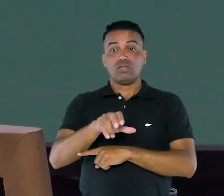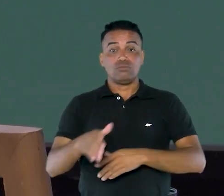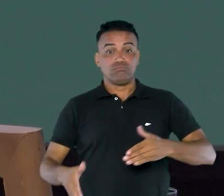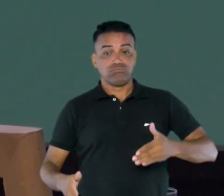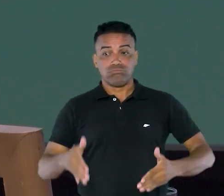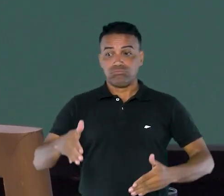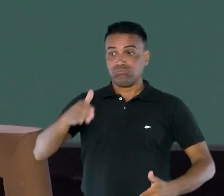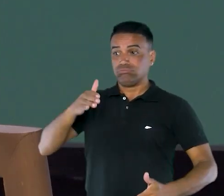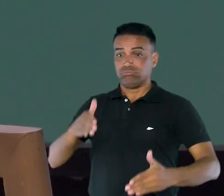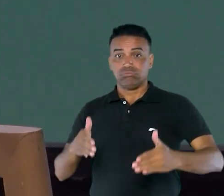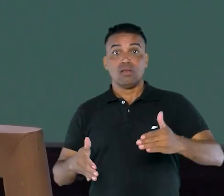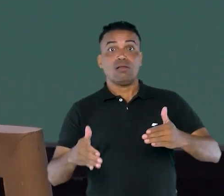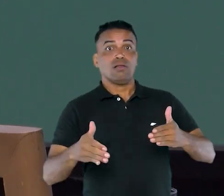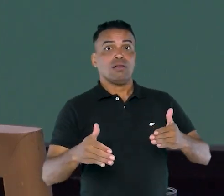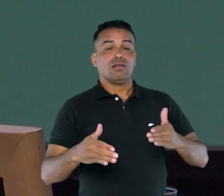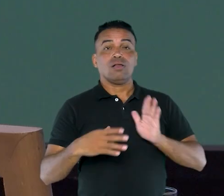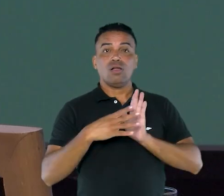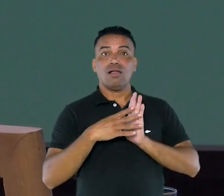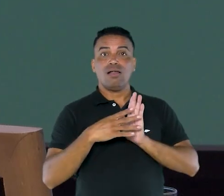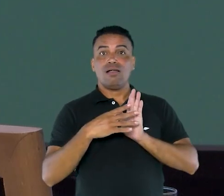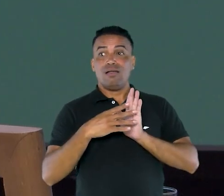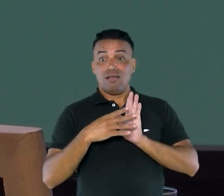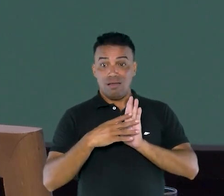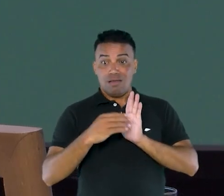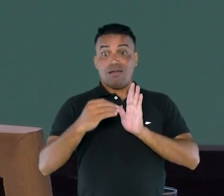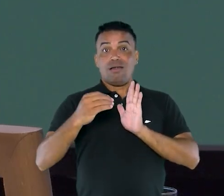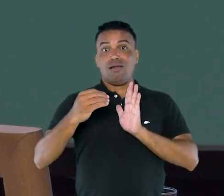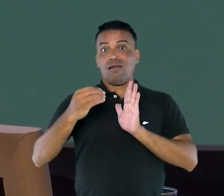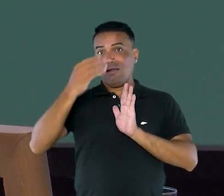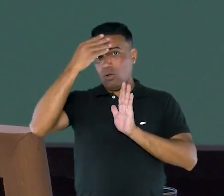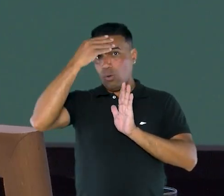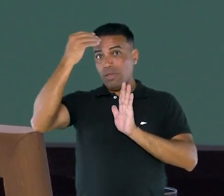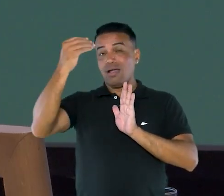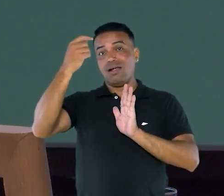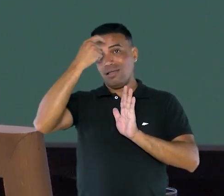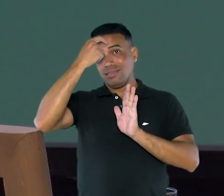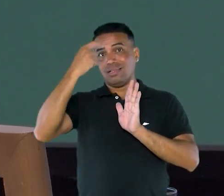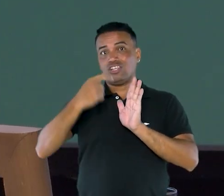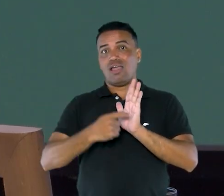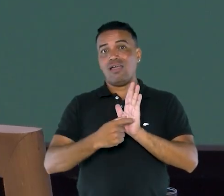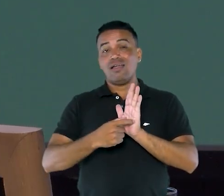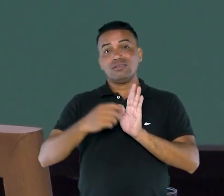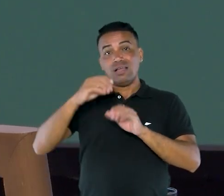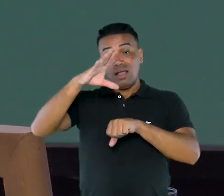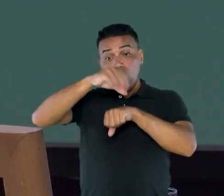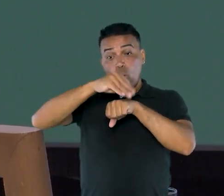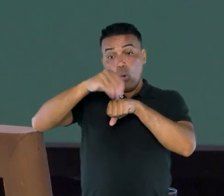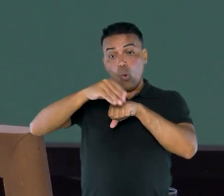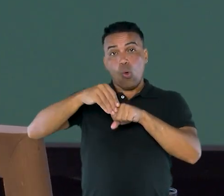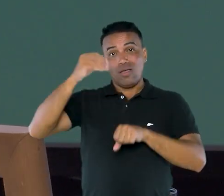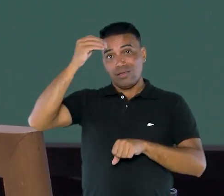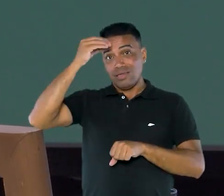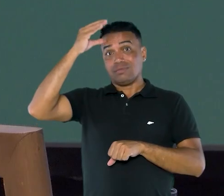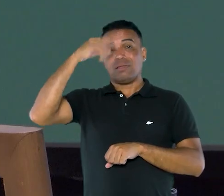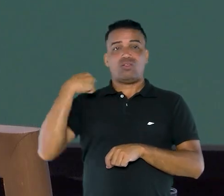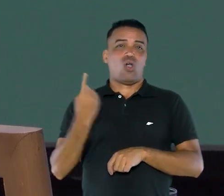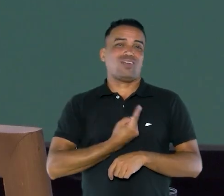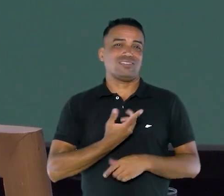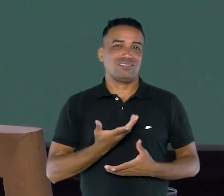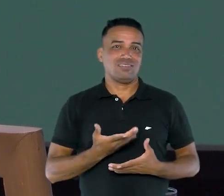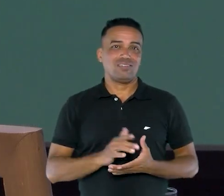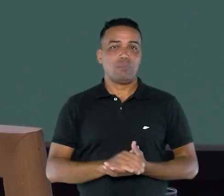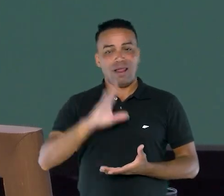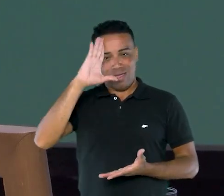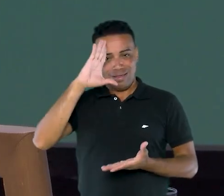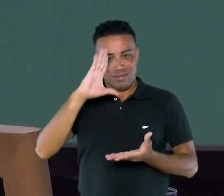nossos movimentos e está robotizando a nossa inteligência, nosso conhecimento, você não vai ter o que fazer. Para resumir